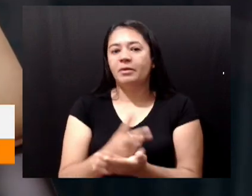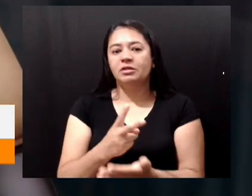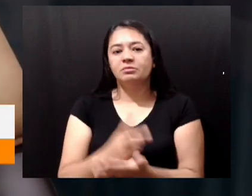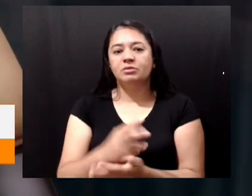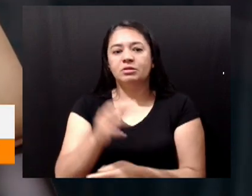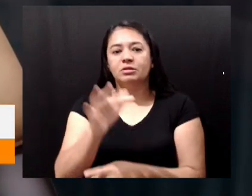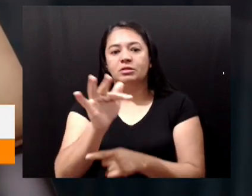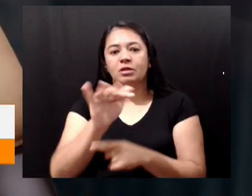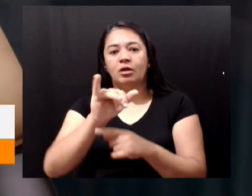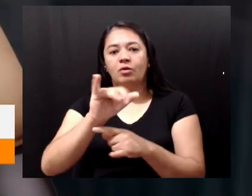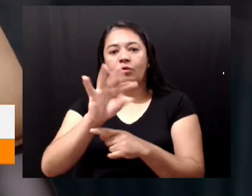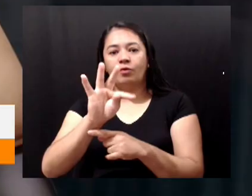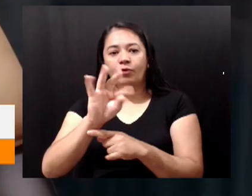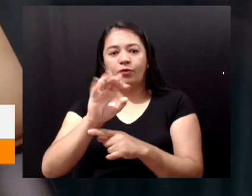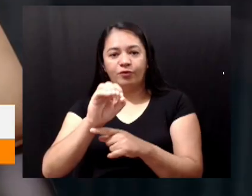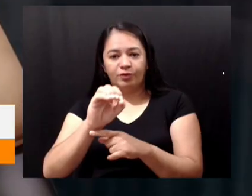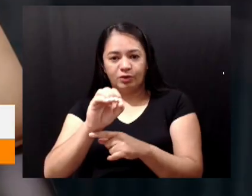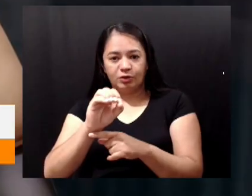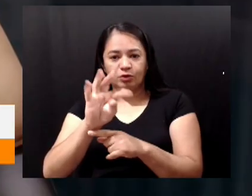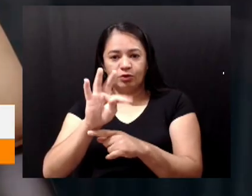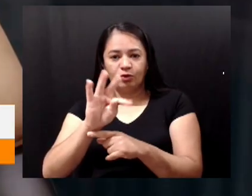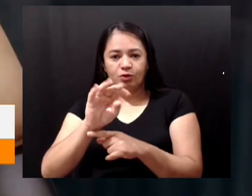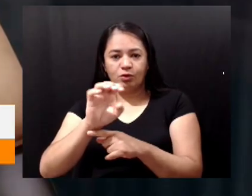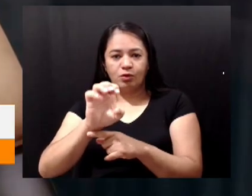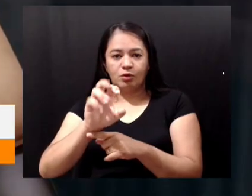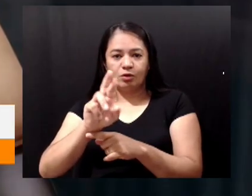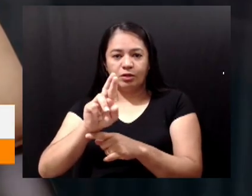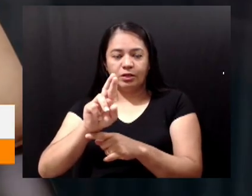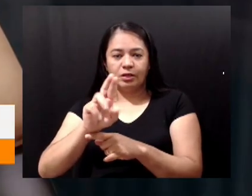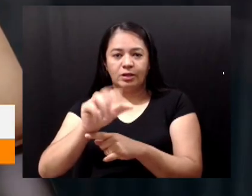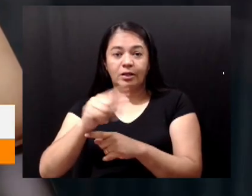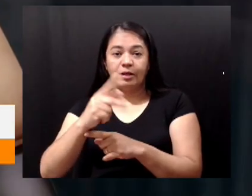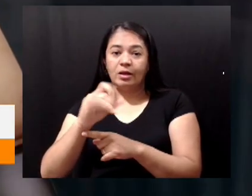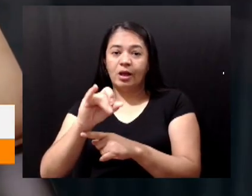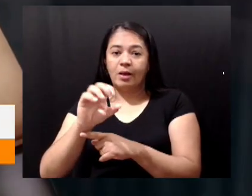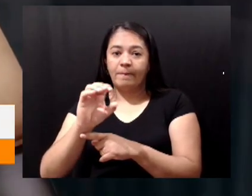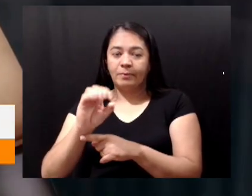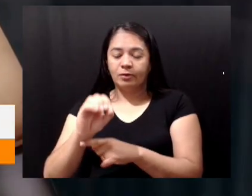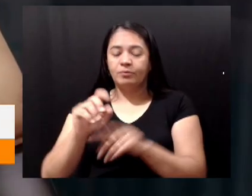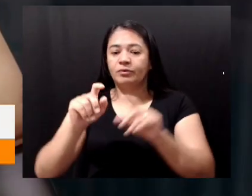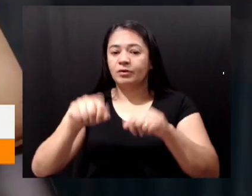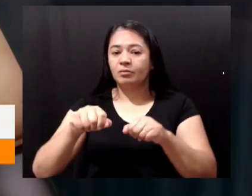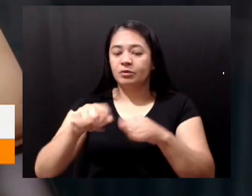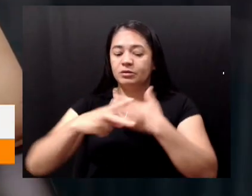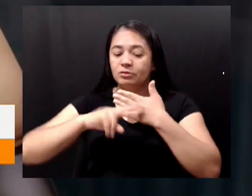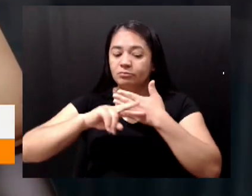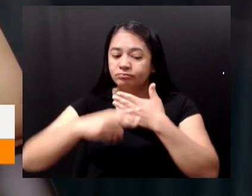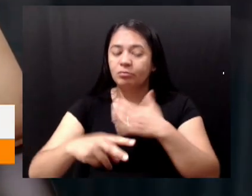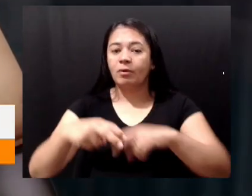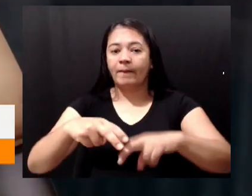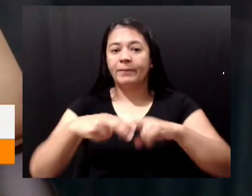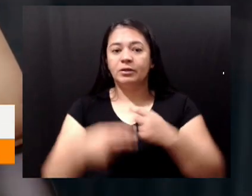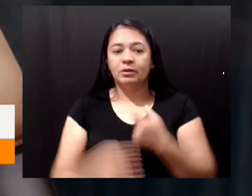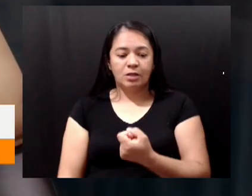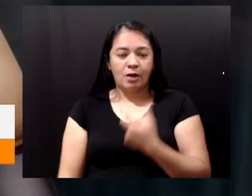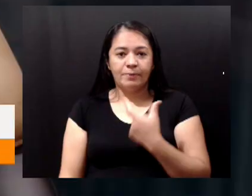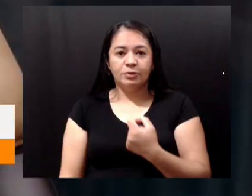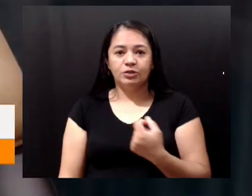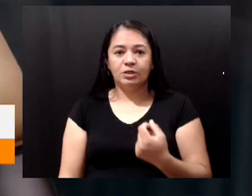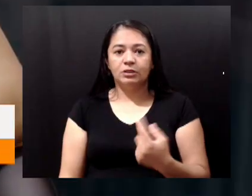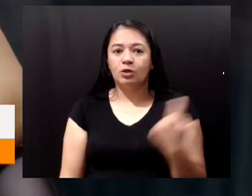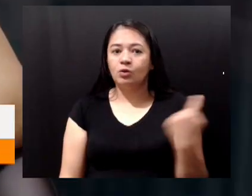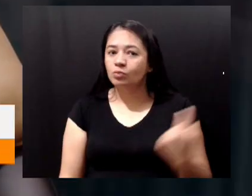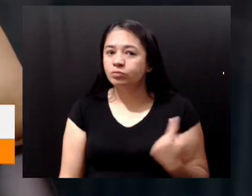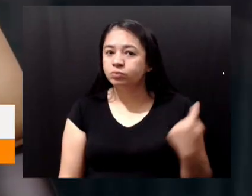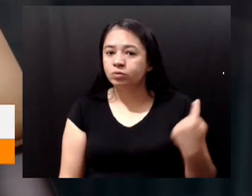isso depois, ele pode ter efeito colateral importante, olha aí. né. Então a Uhum. automedicação, ela não é recomendada,